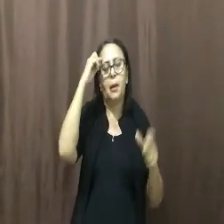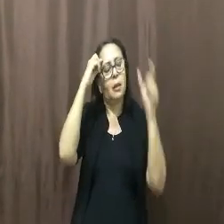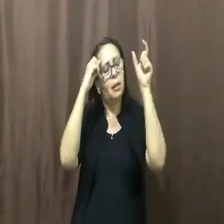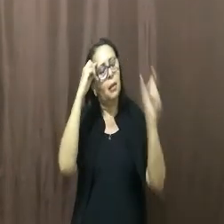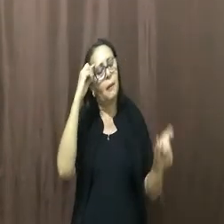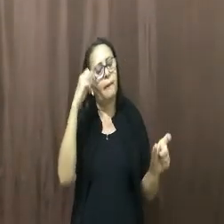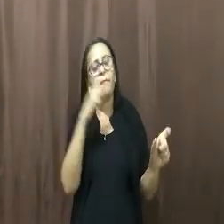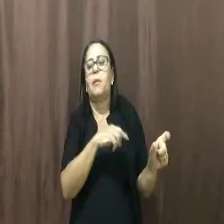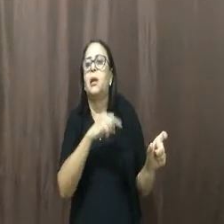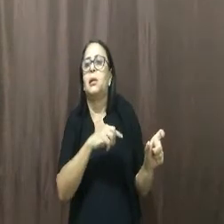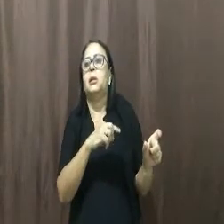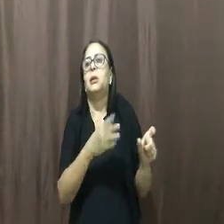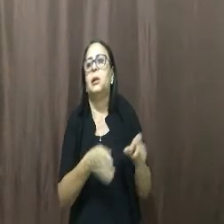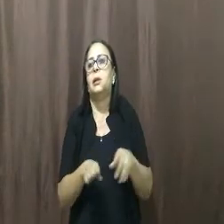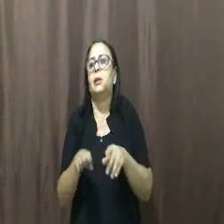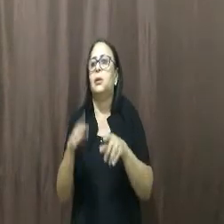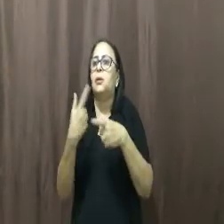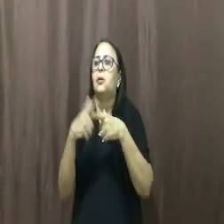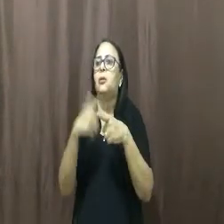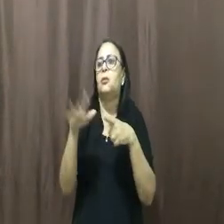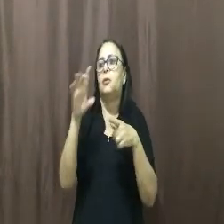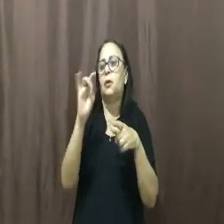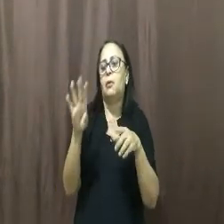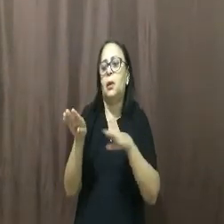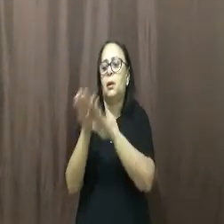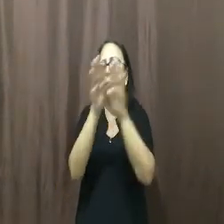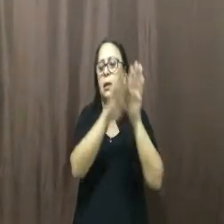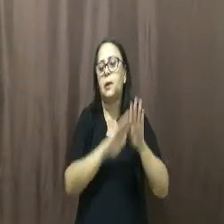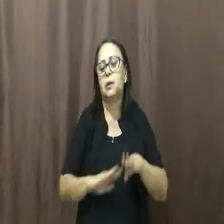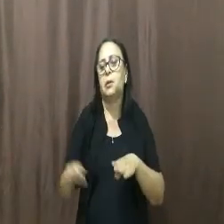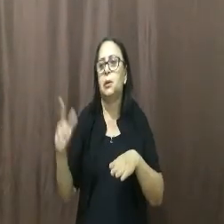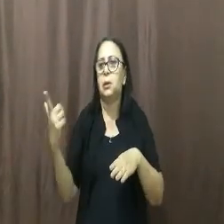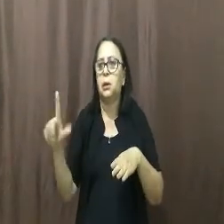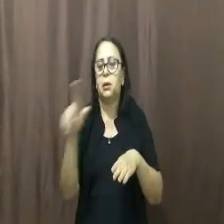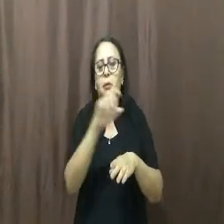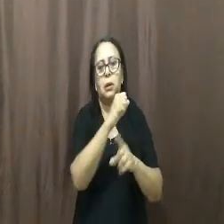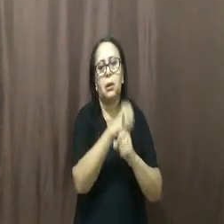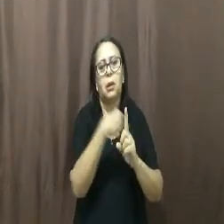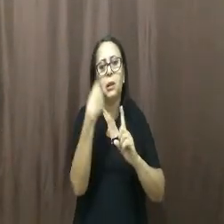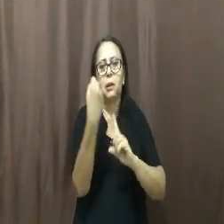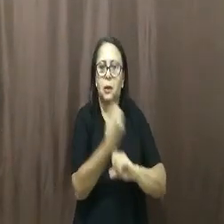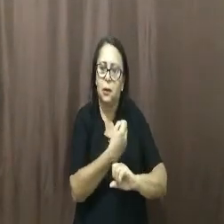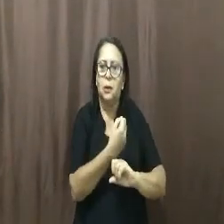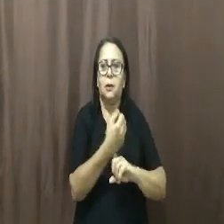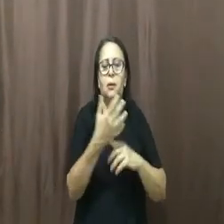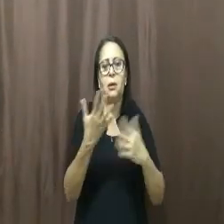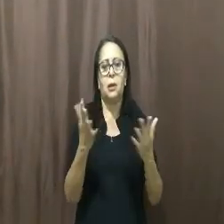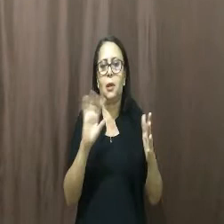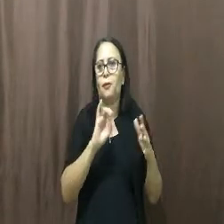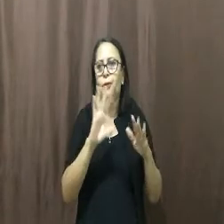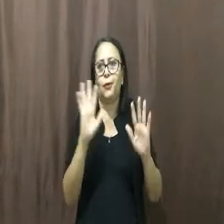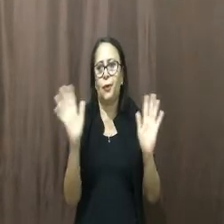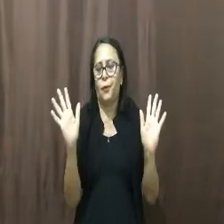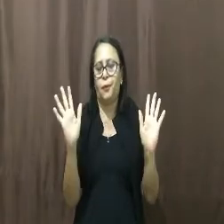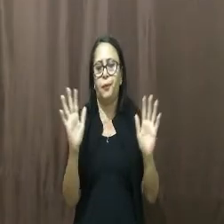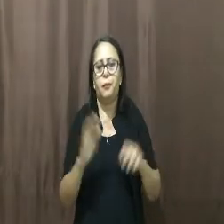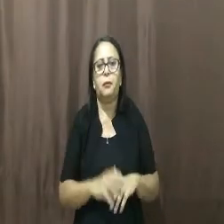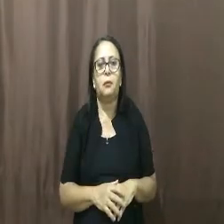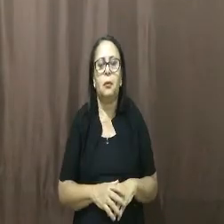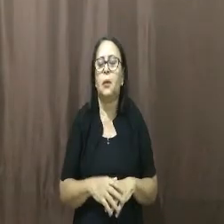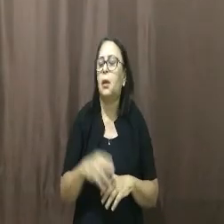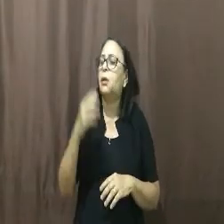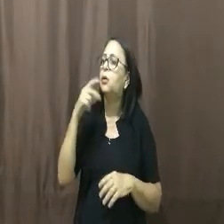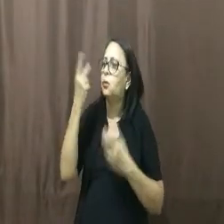e acha que o problema é só a desigualdade social, não a questão da cor. Eu queria que